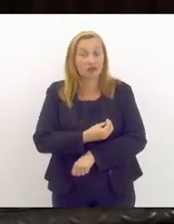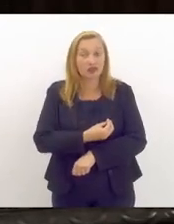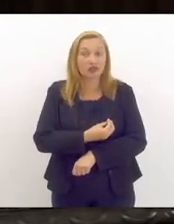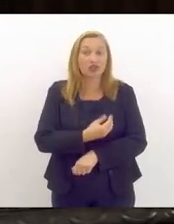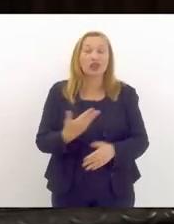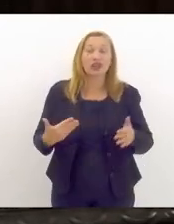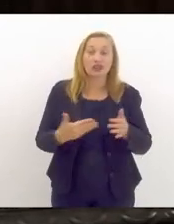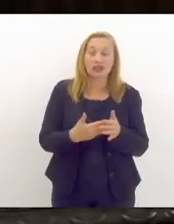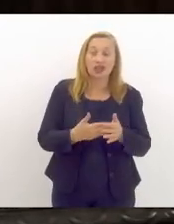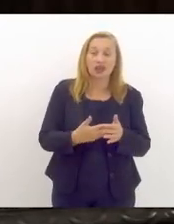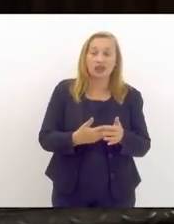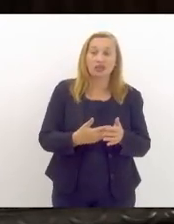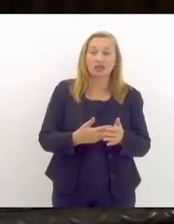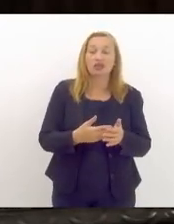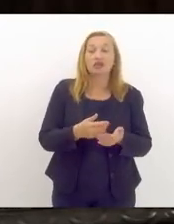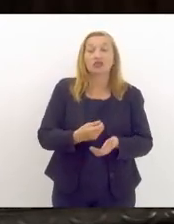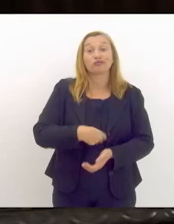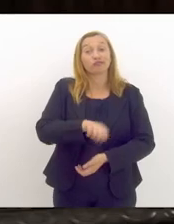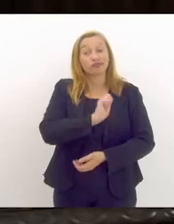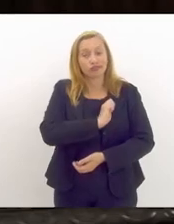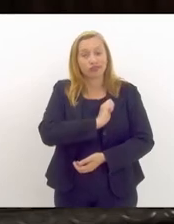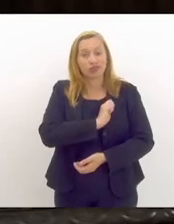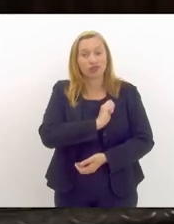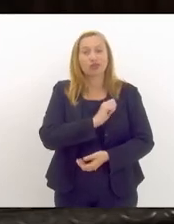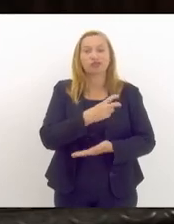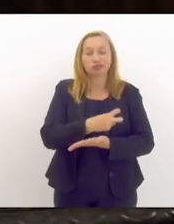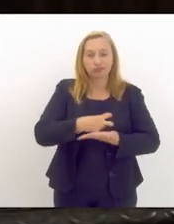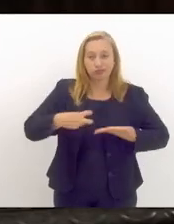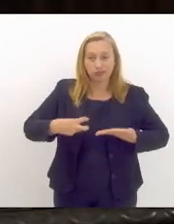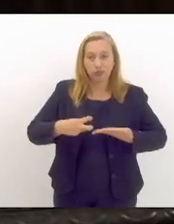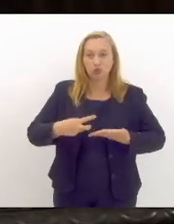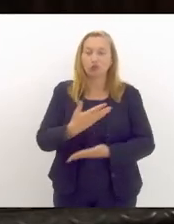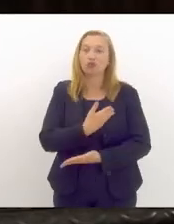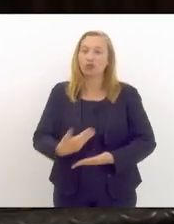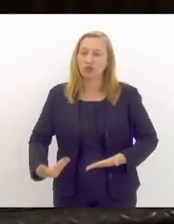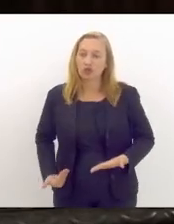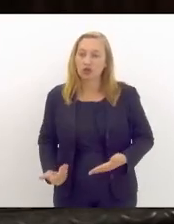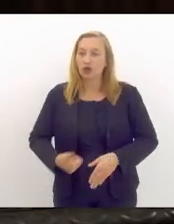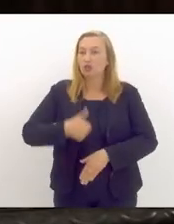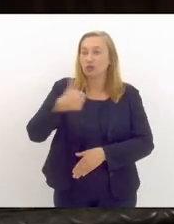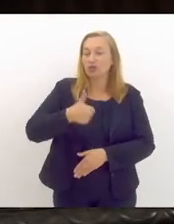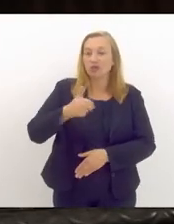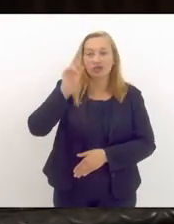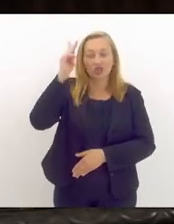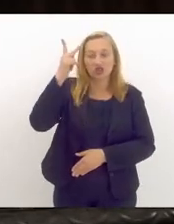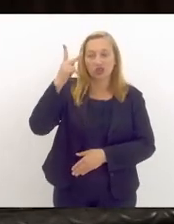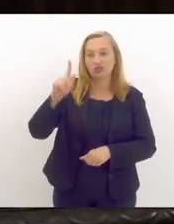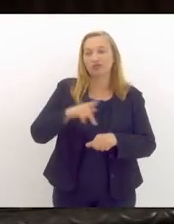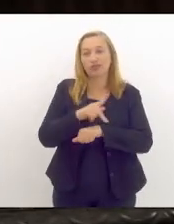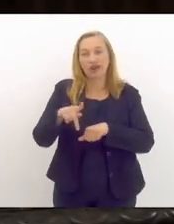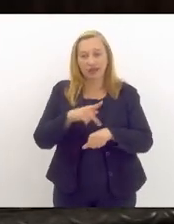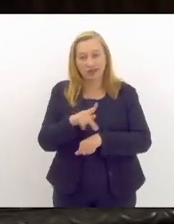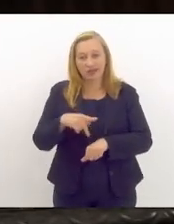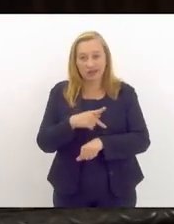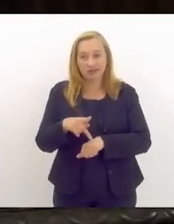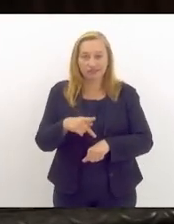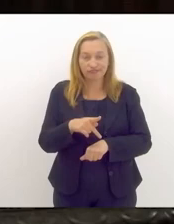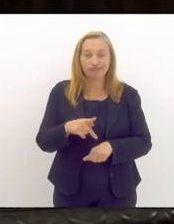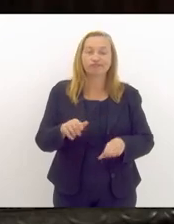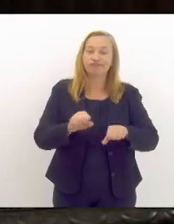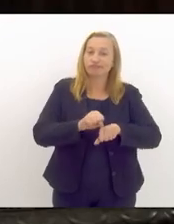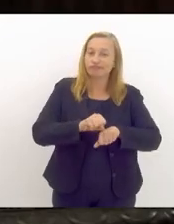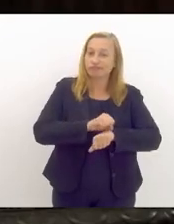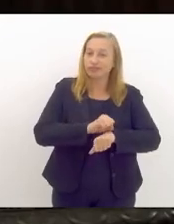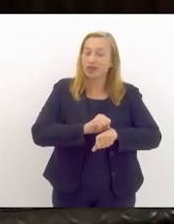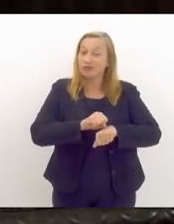recuperação fiscal. Enfrentamos o impeachment de um governador, o primeiro da história do país. Encaramos uma pandemia